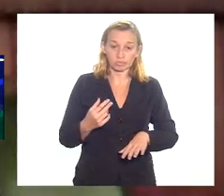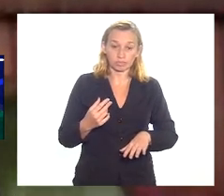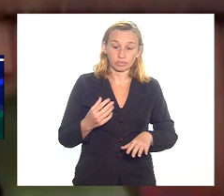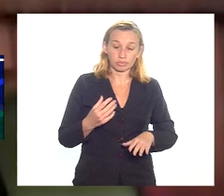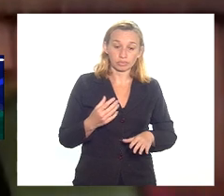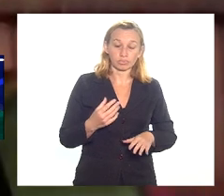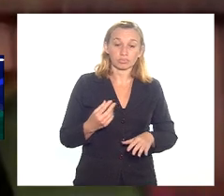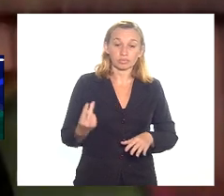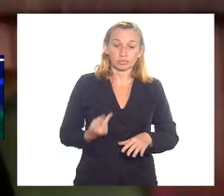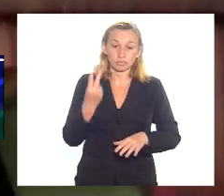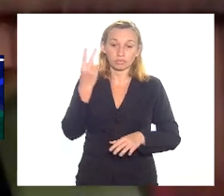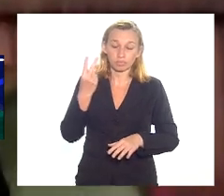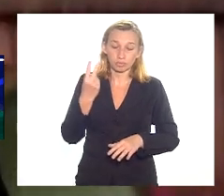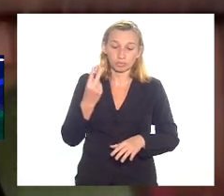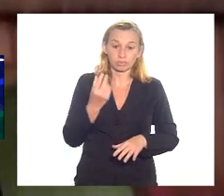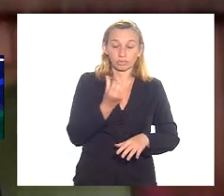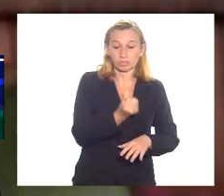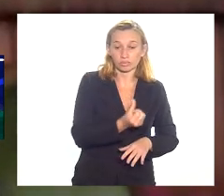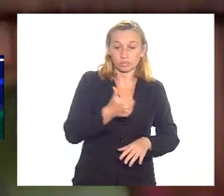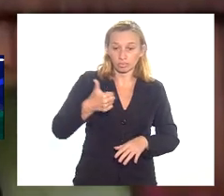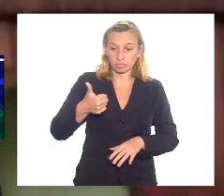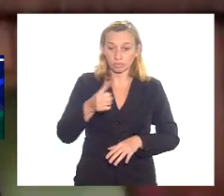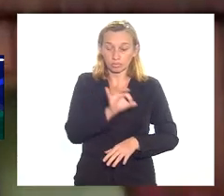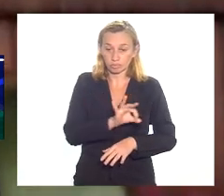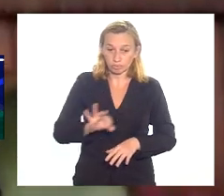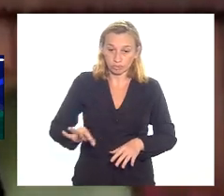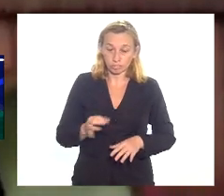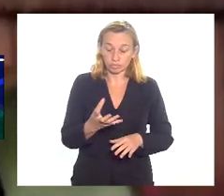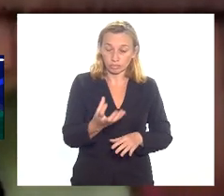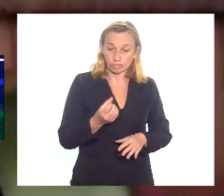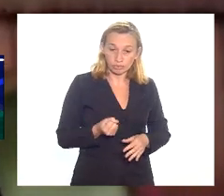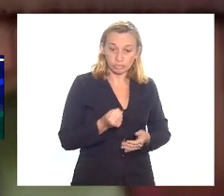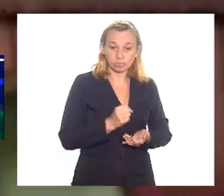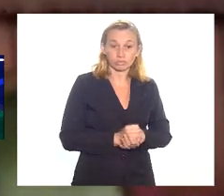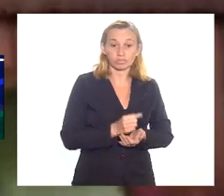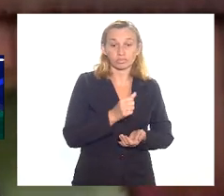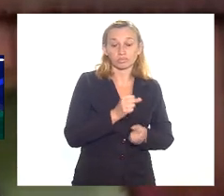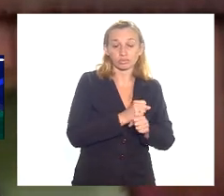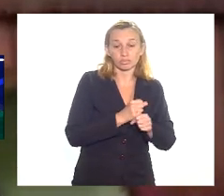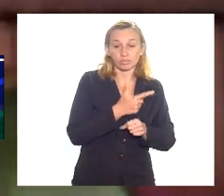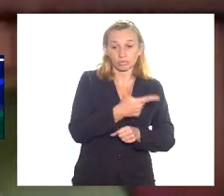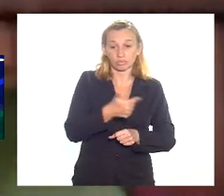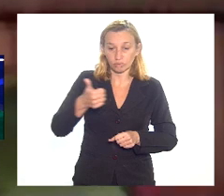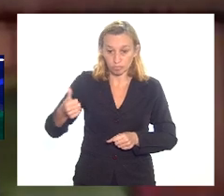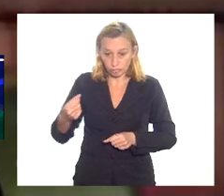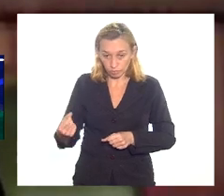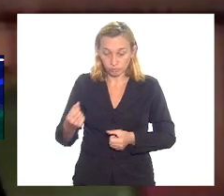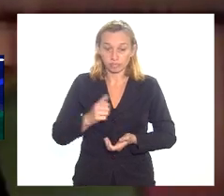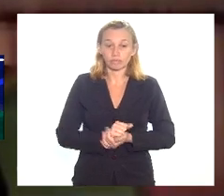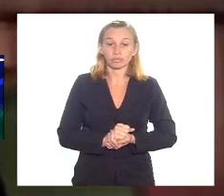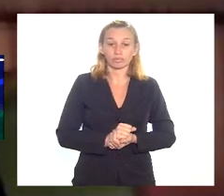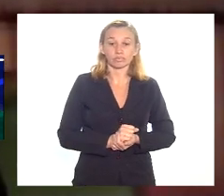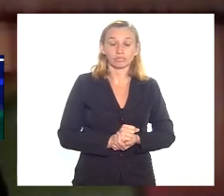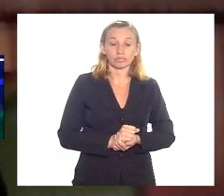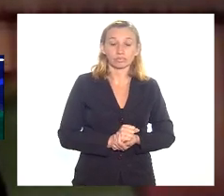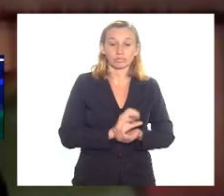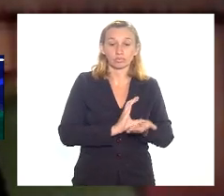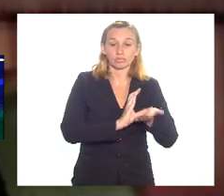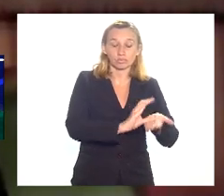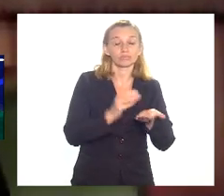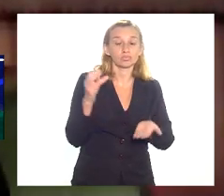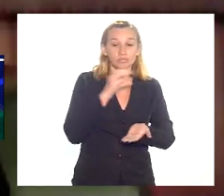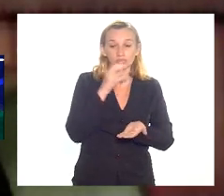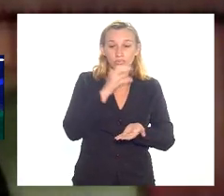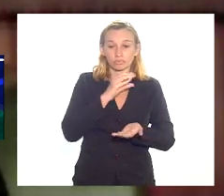até 61% no primeiro mês, né, no ano de 2020, da implementação do auxílio